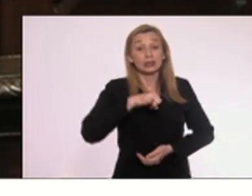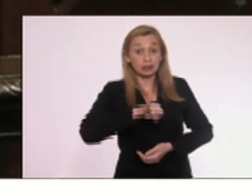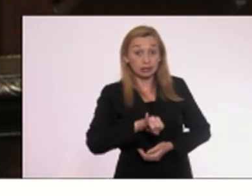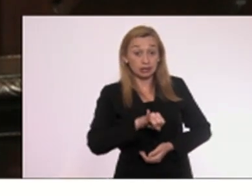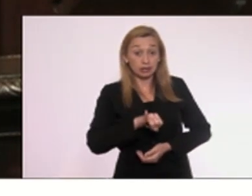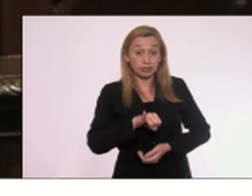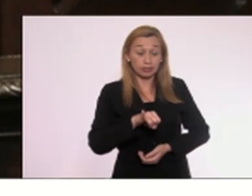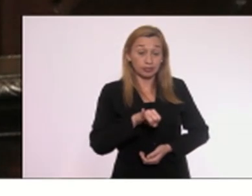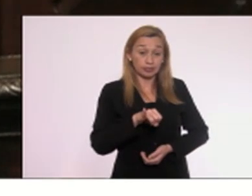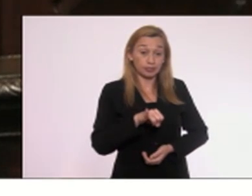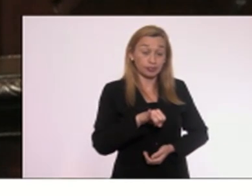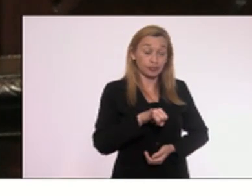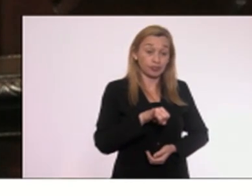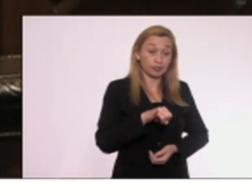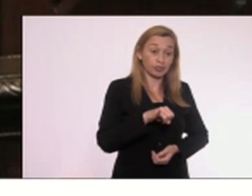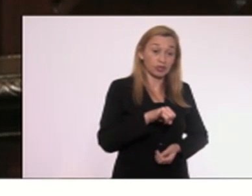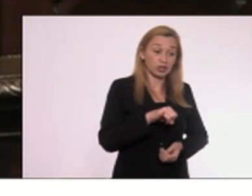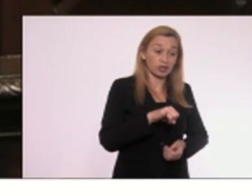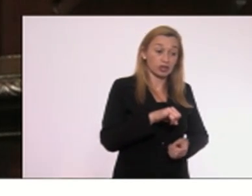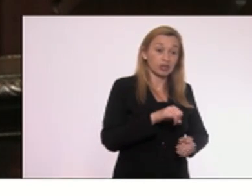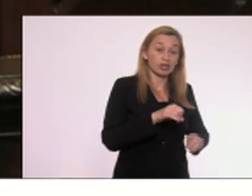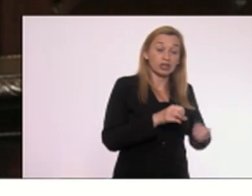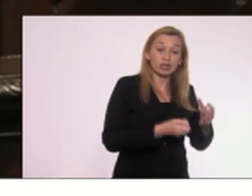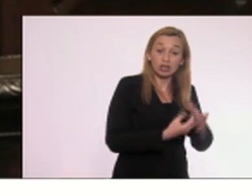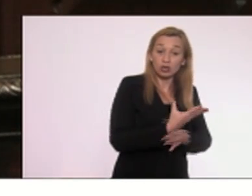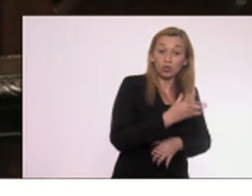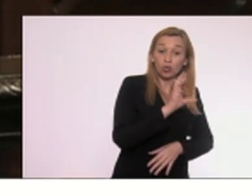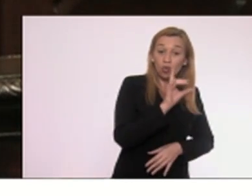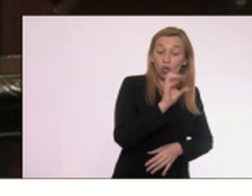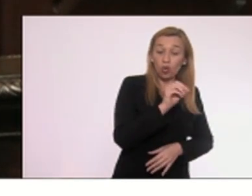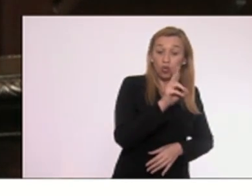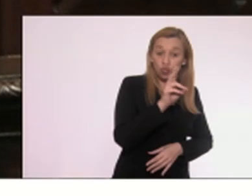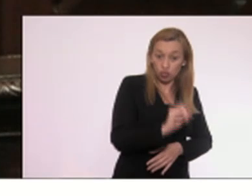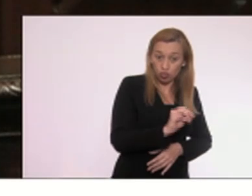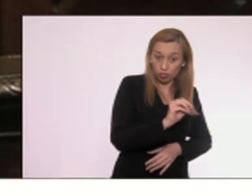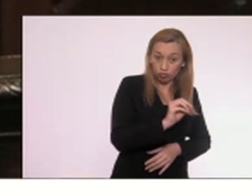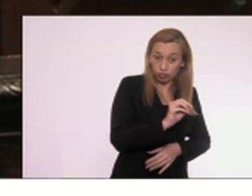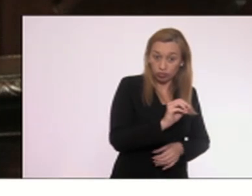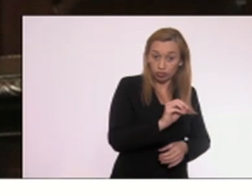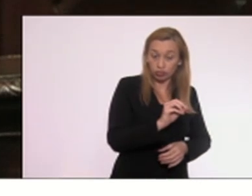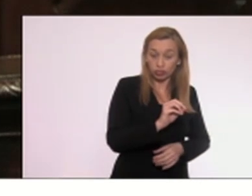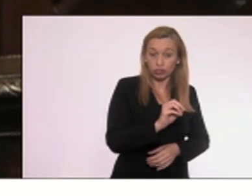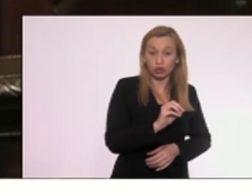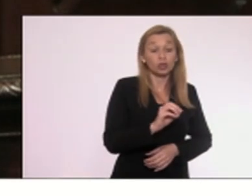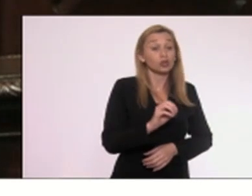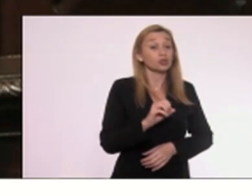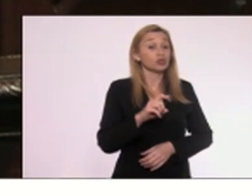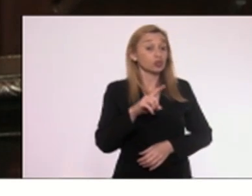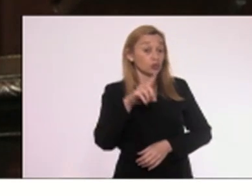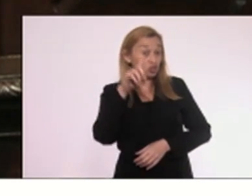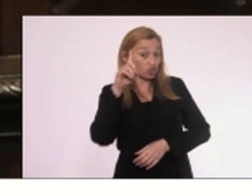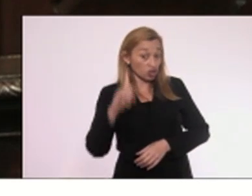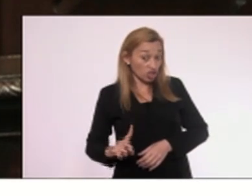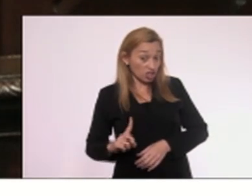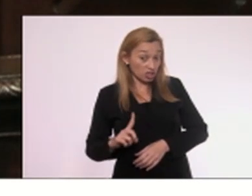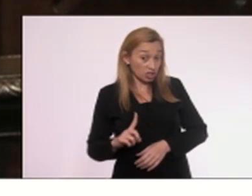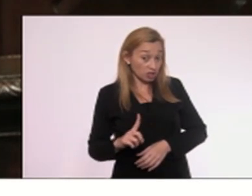plantou ovos de uma direita radical no ninho